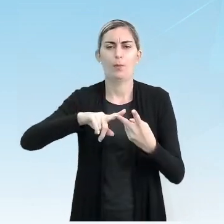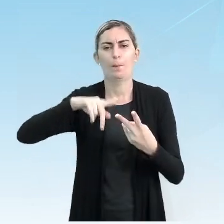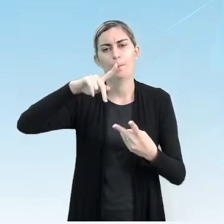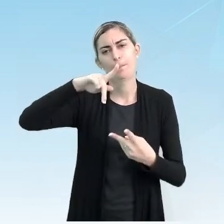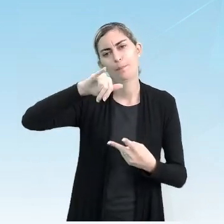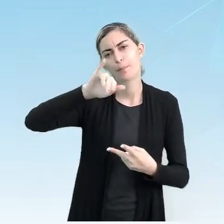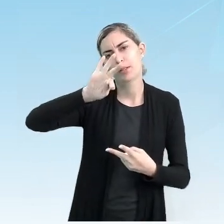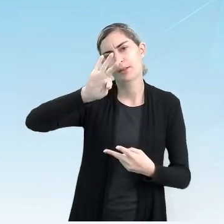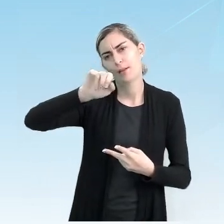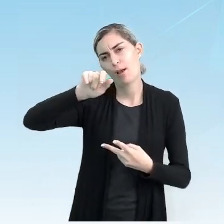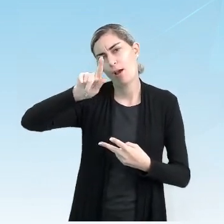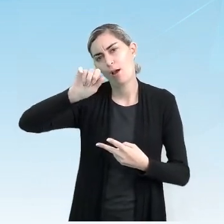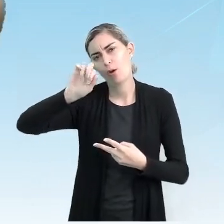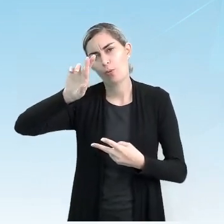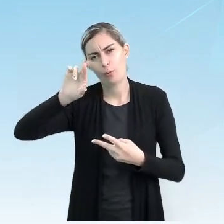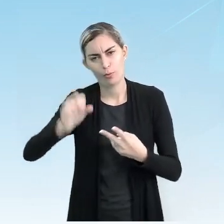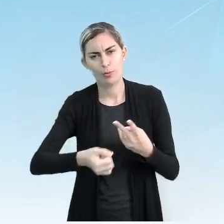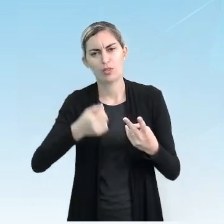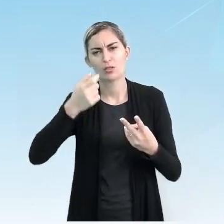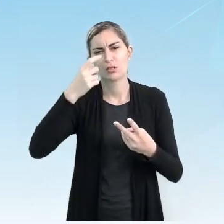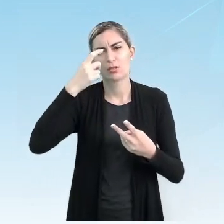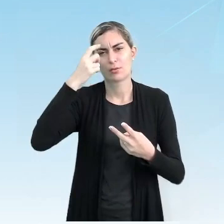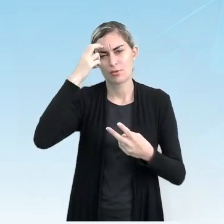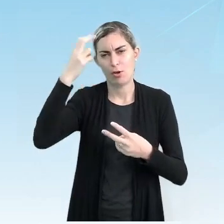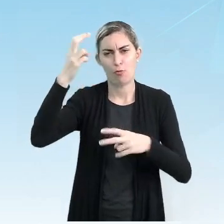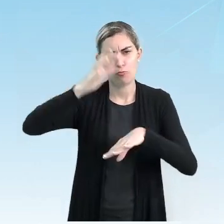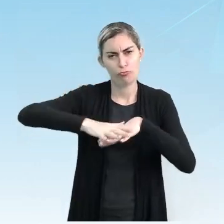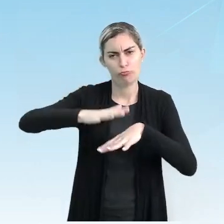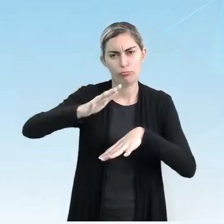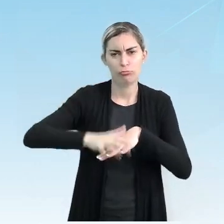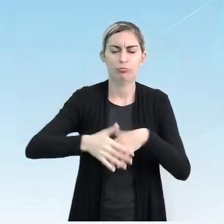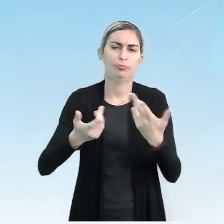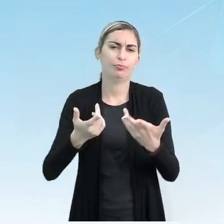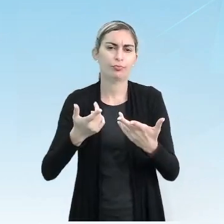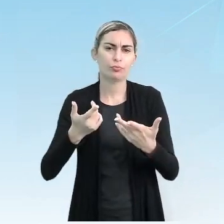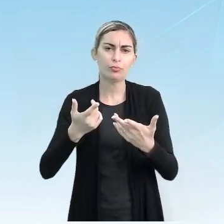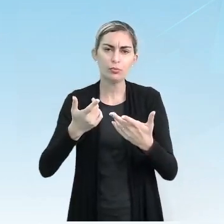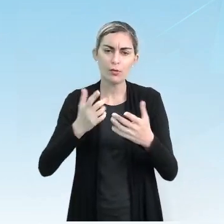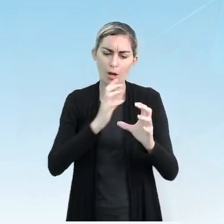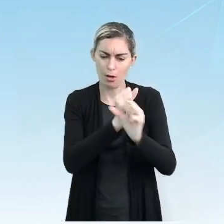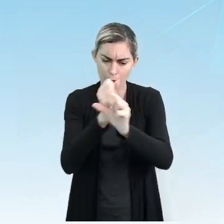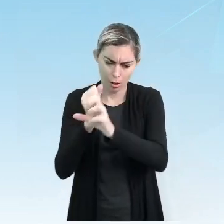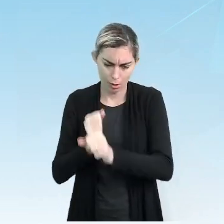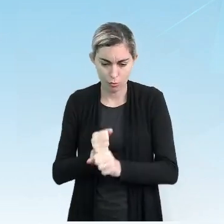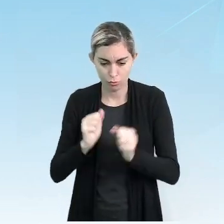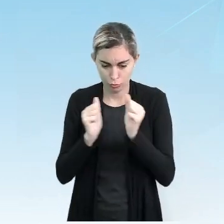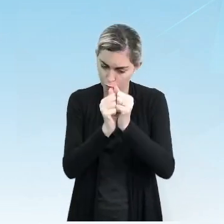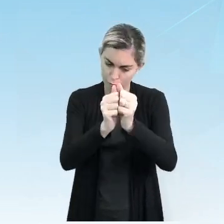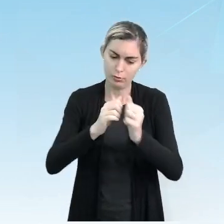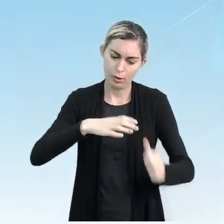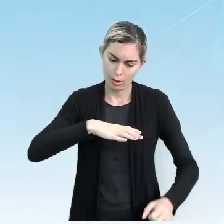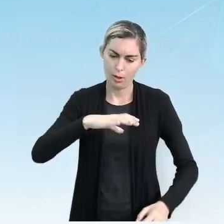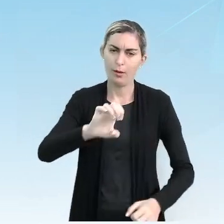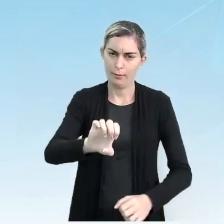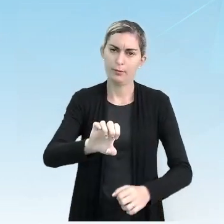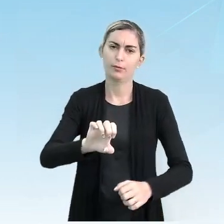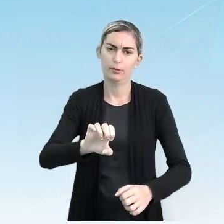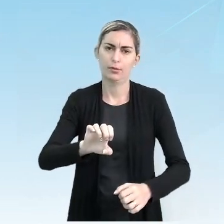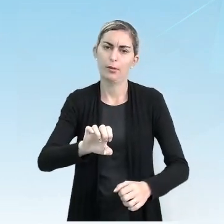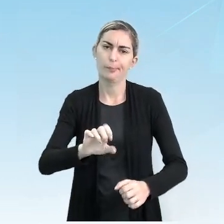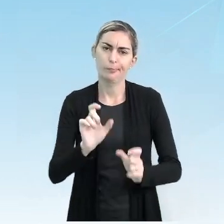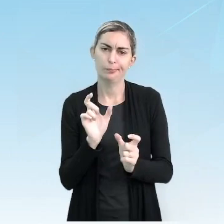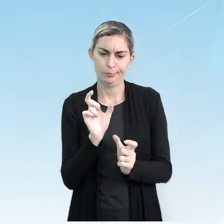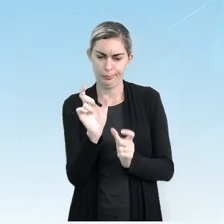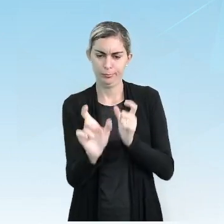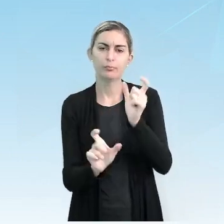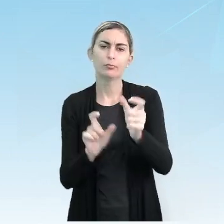por exemplo, um grande matemático, um grande sofista, envolvia os cálculos juntamente com a ética. Então são termos que são